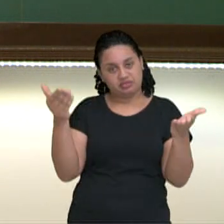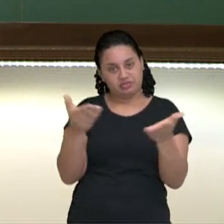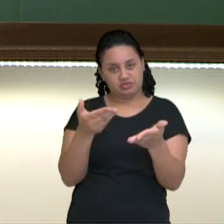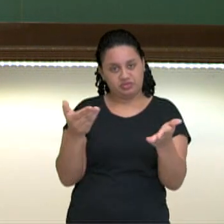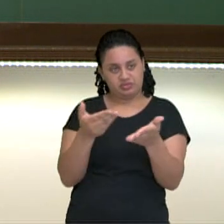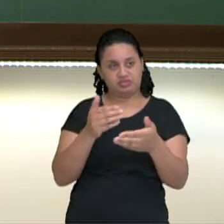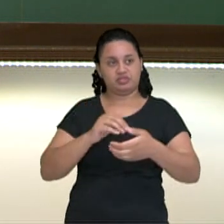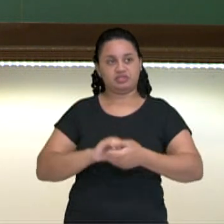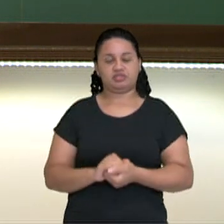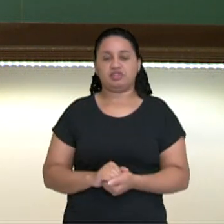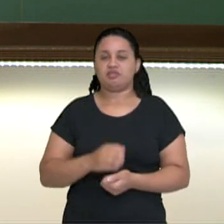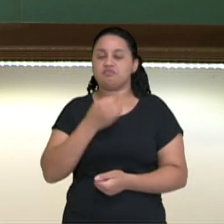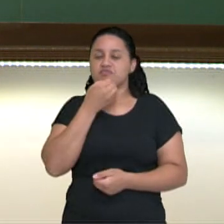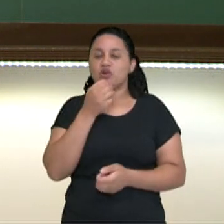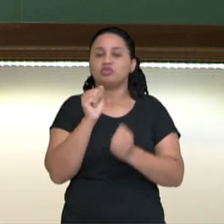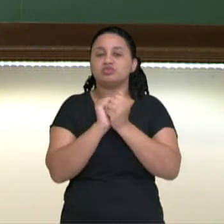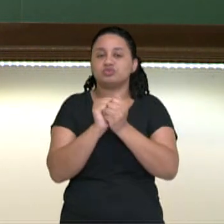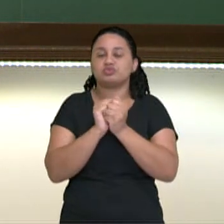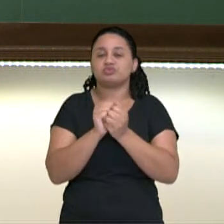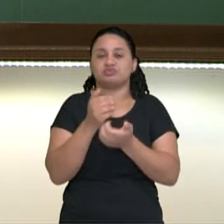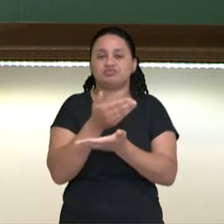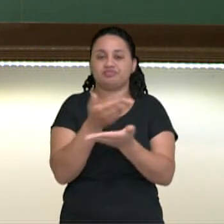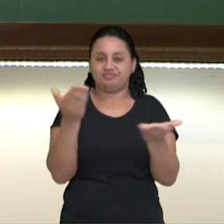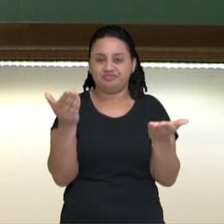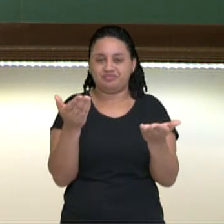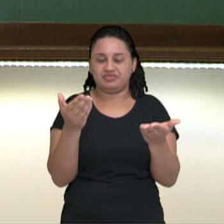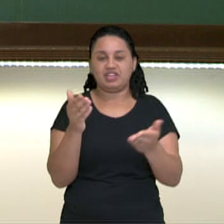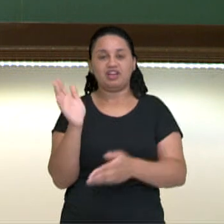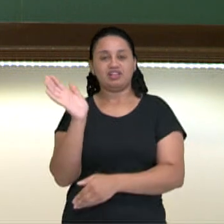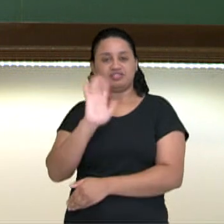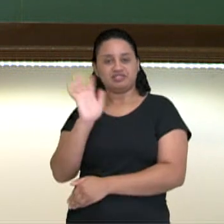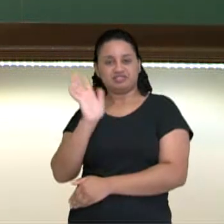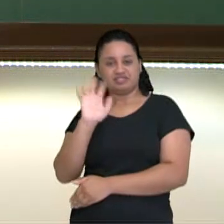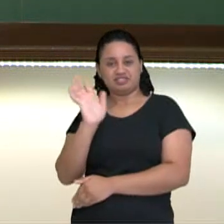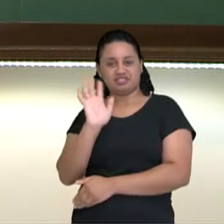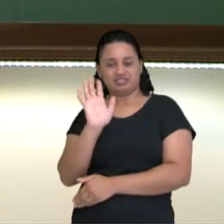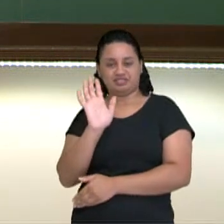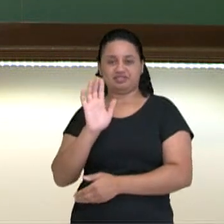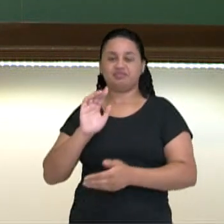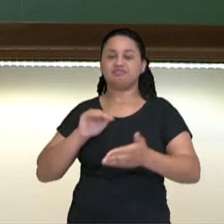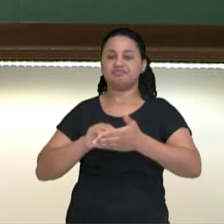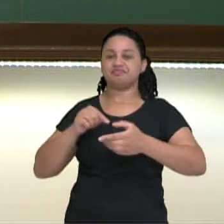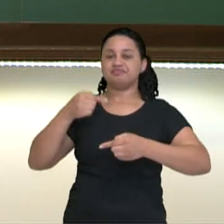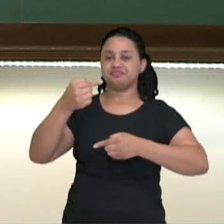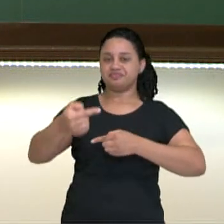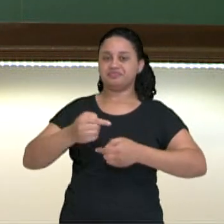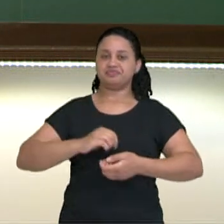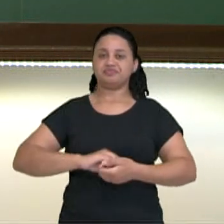Foi muito bom estar aqui com vocês. Bye bye, students. See you!